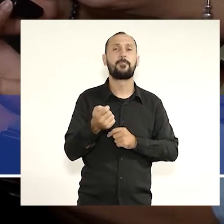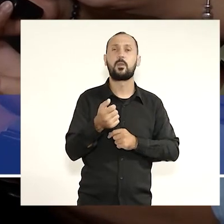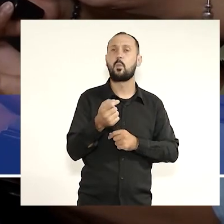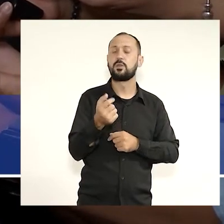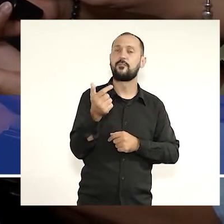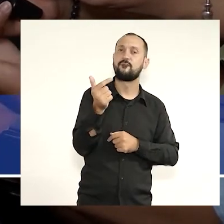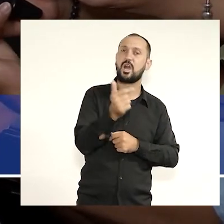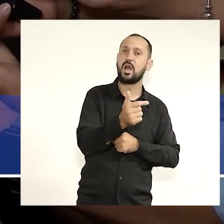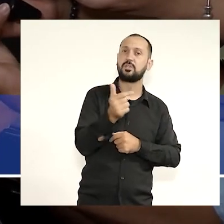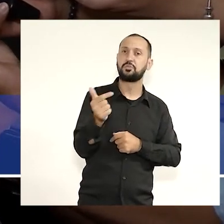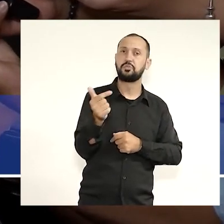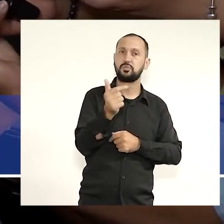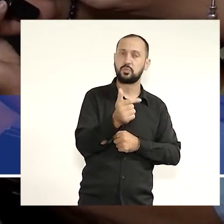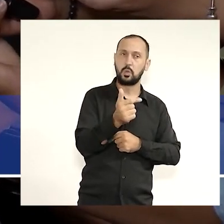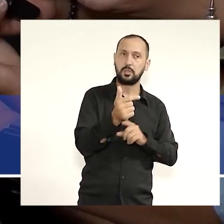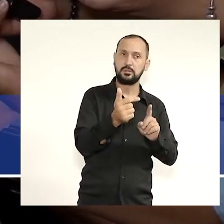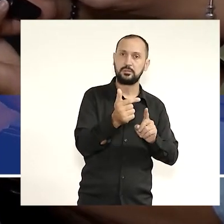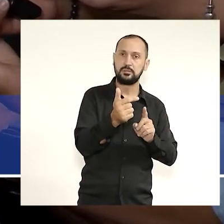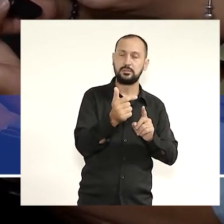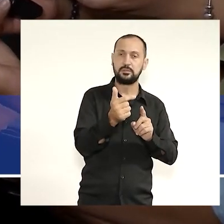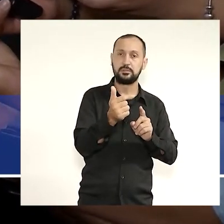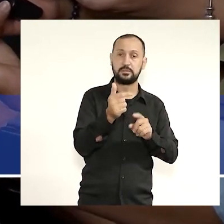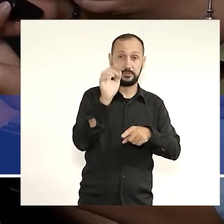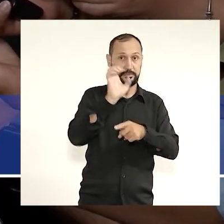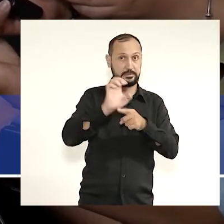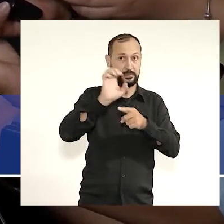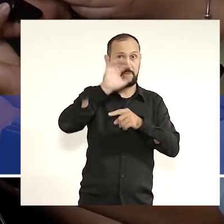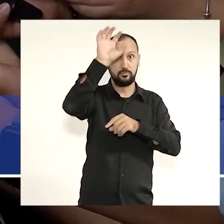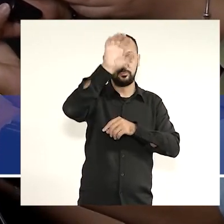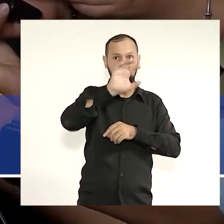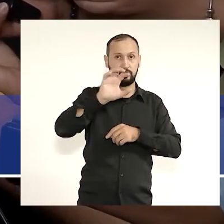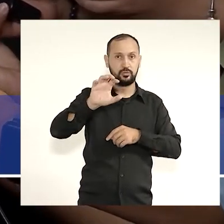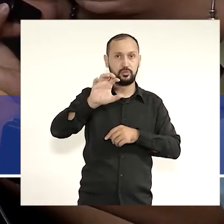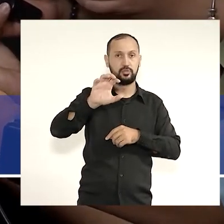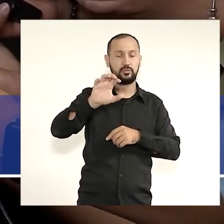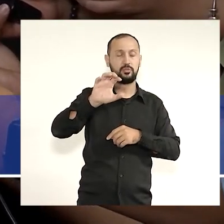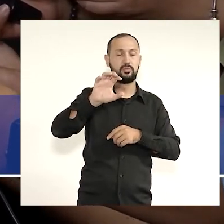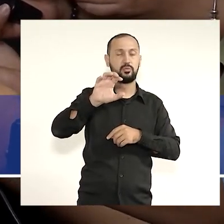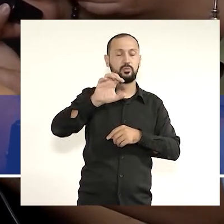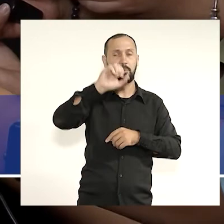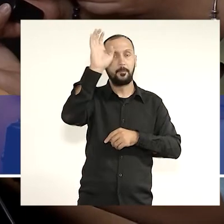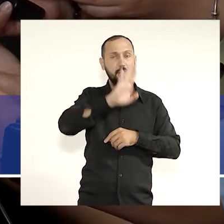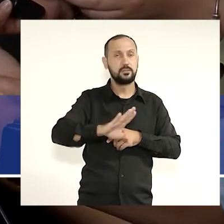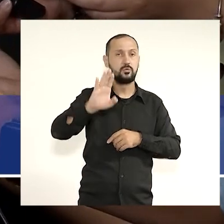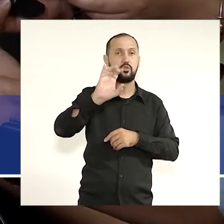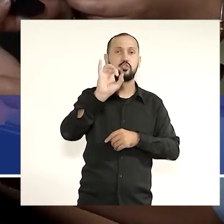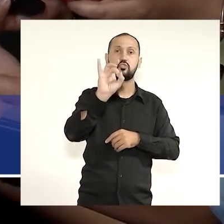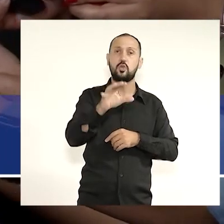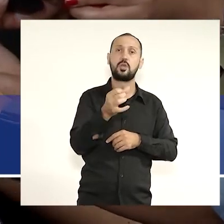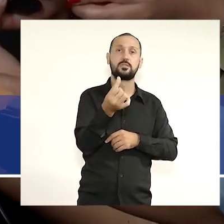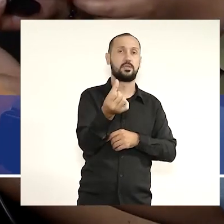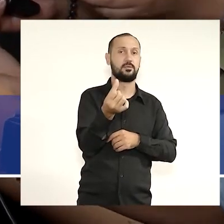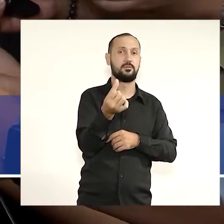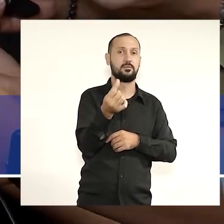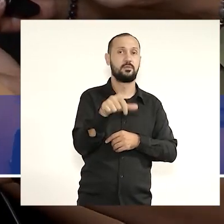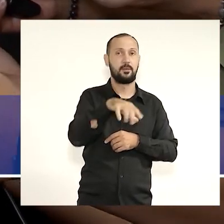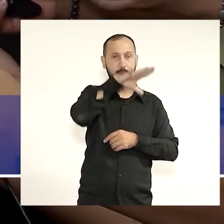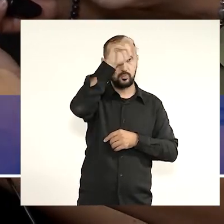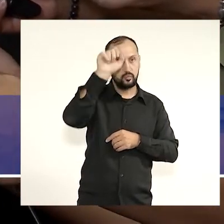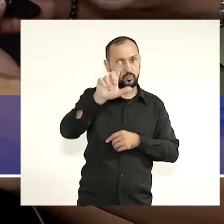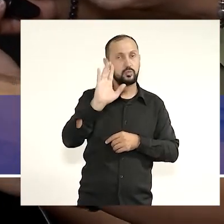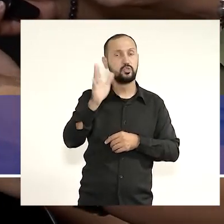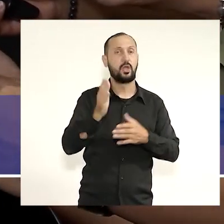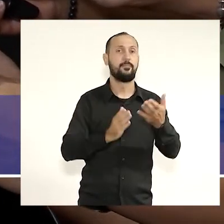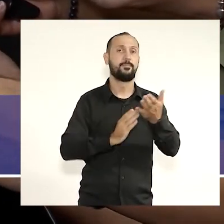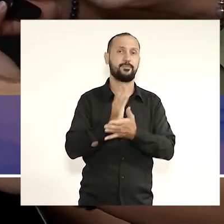hoje praticamente 22 dos 27 estados já enviaram mensagens, aprovados só 6 até agora, e o